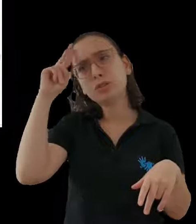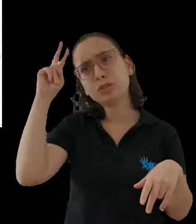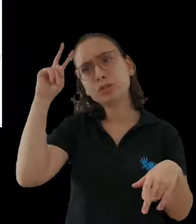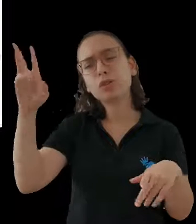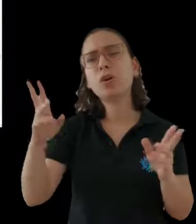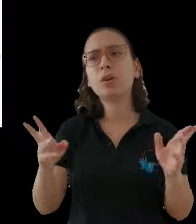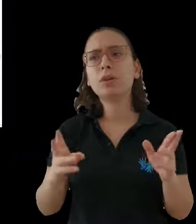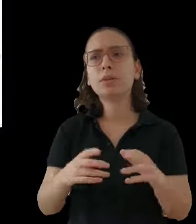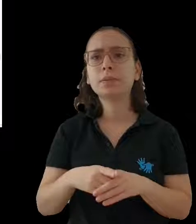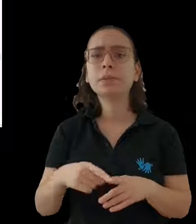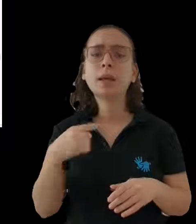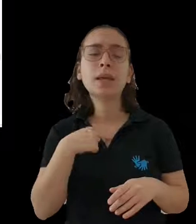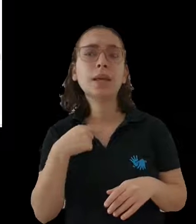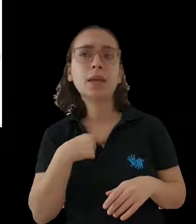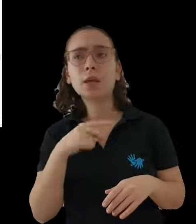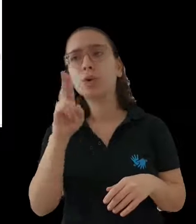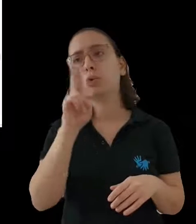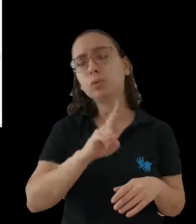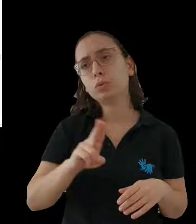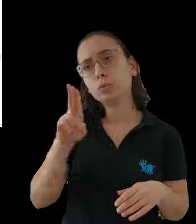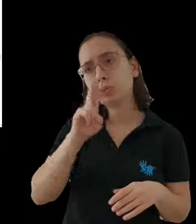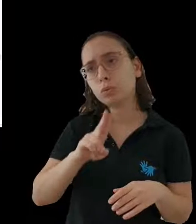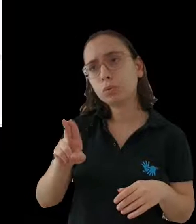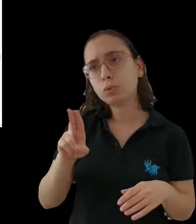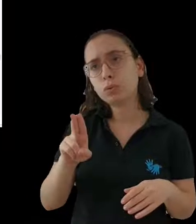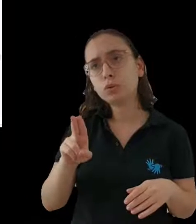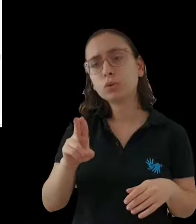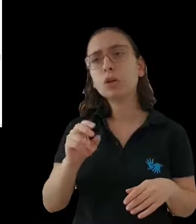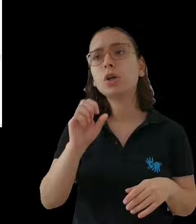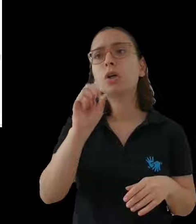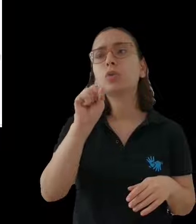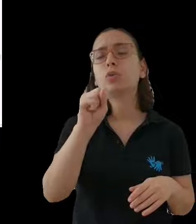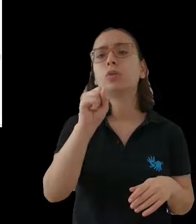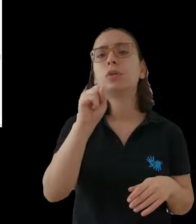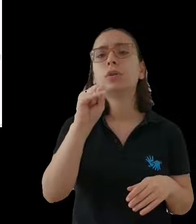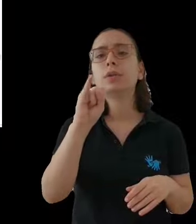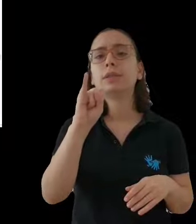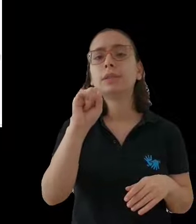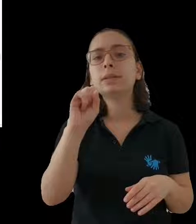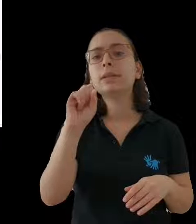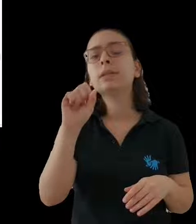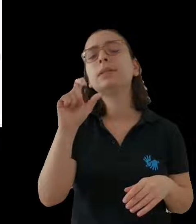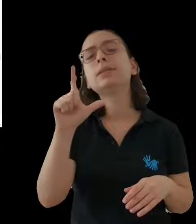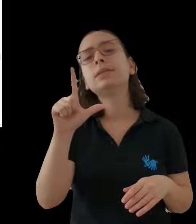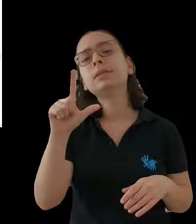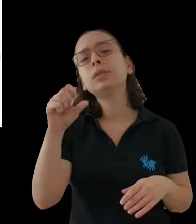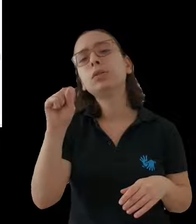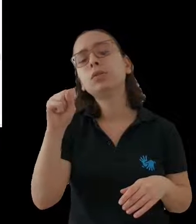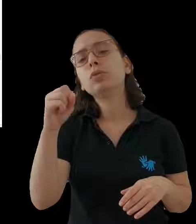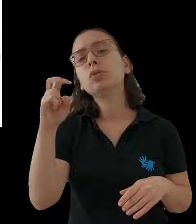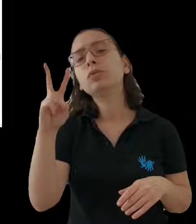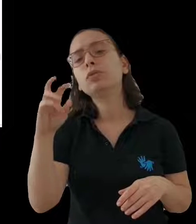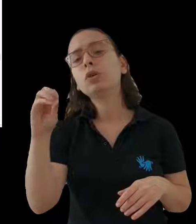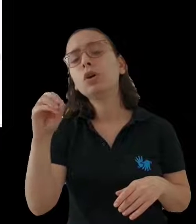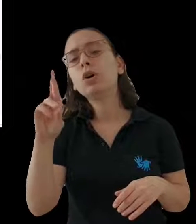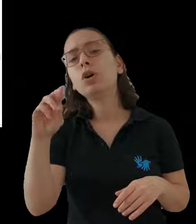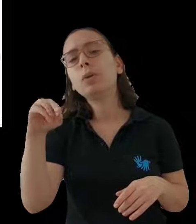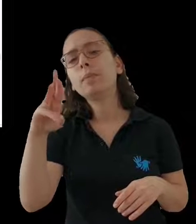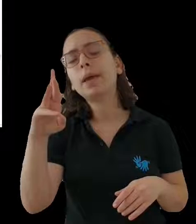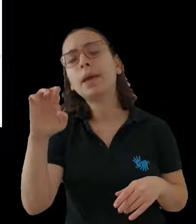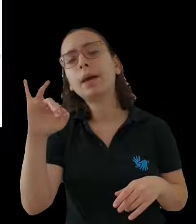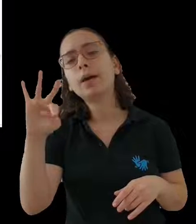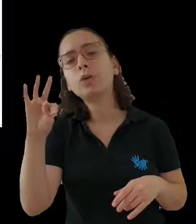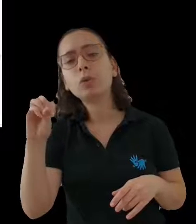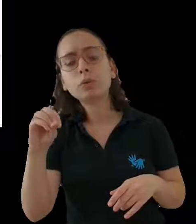versões. A versão que eu tenho é uma versão do Silvio Romero, que é um autor de Sergipe.